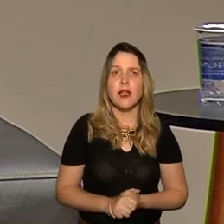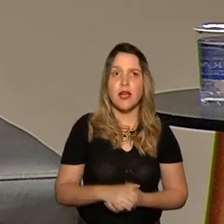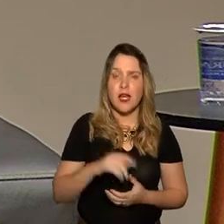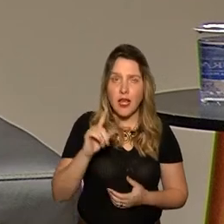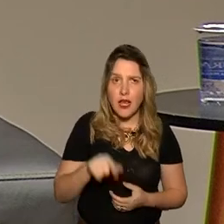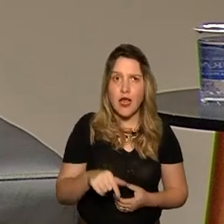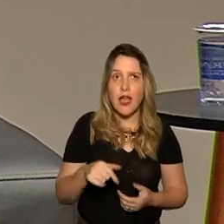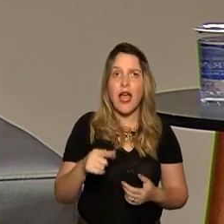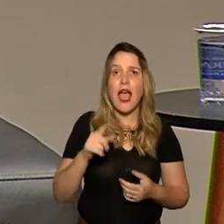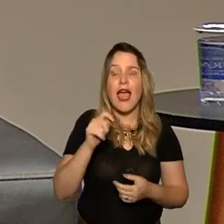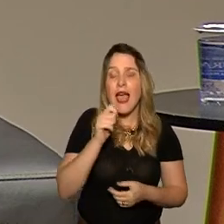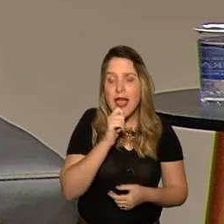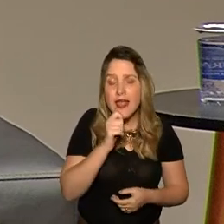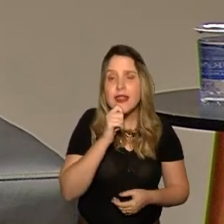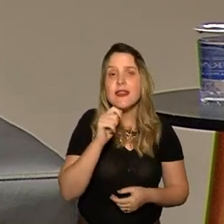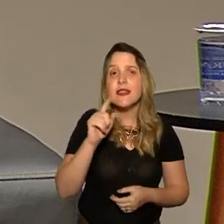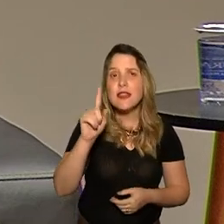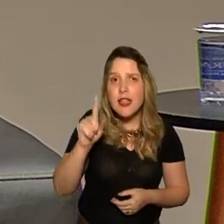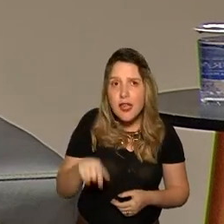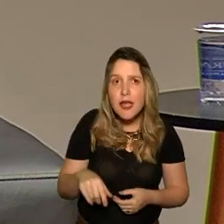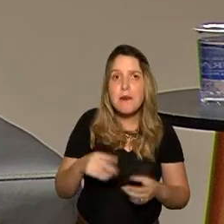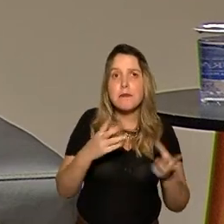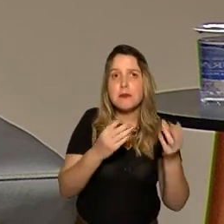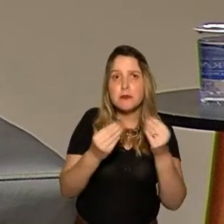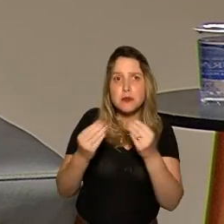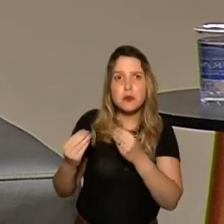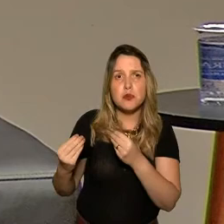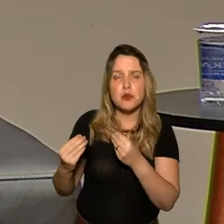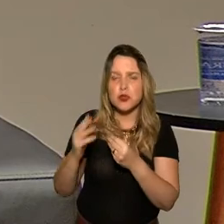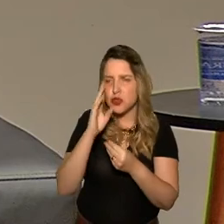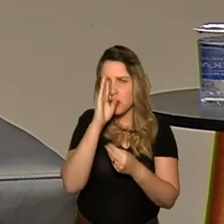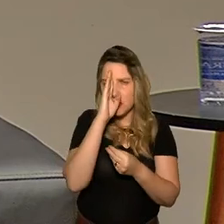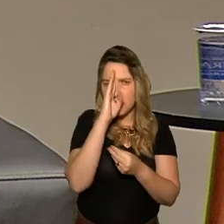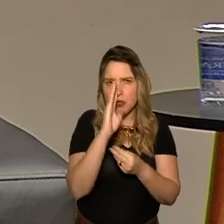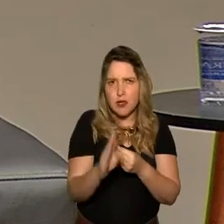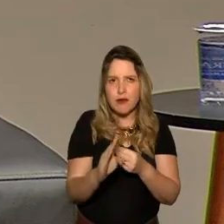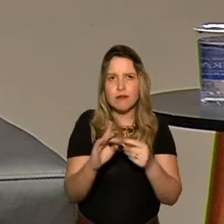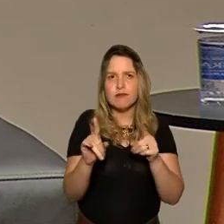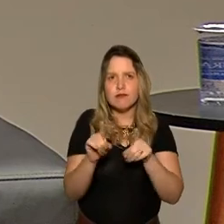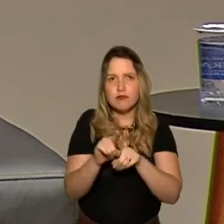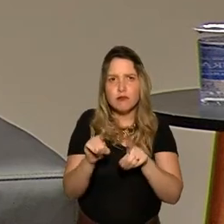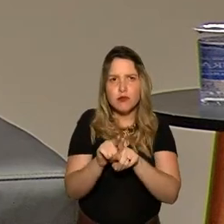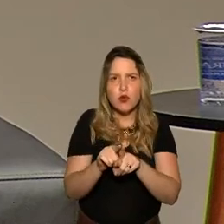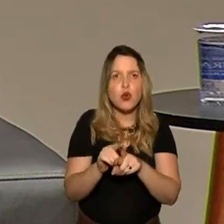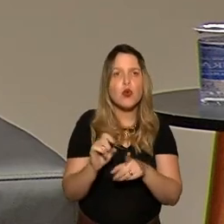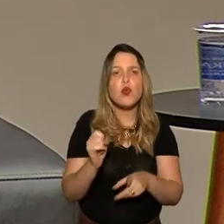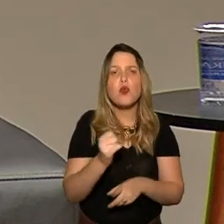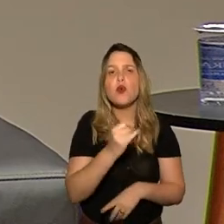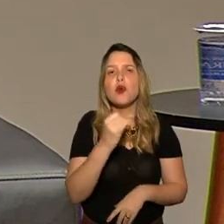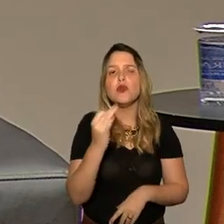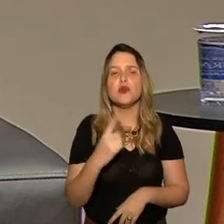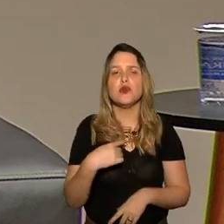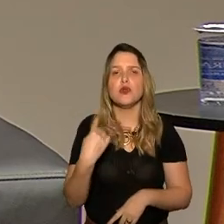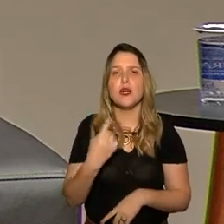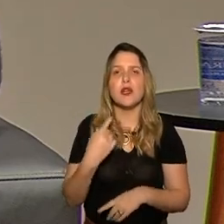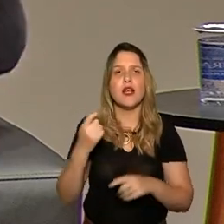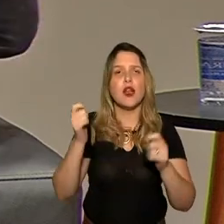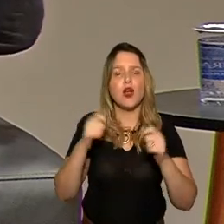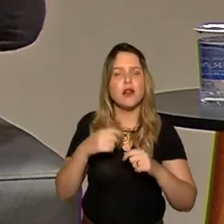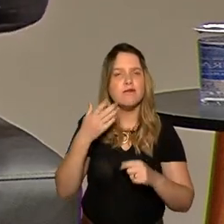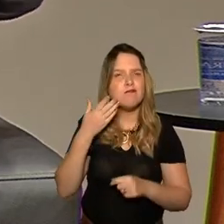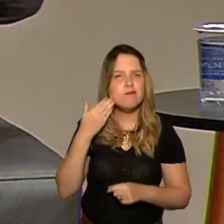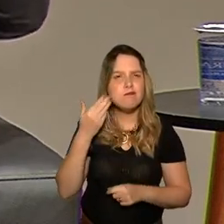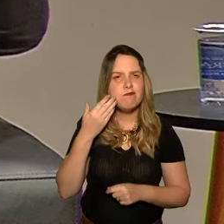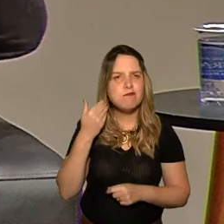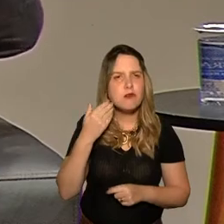frequente ainda é e é muito muitos diasmante perceber a população jovem se apropriando